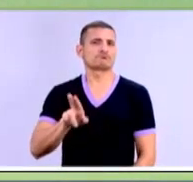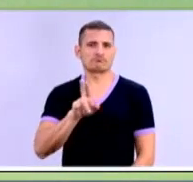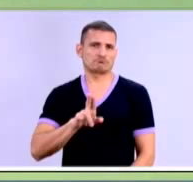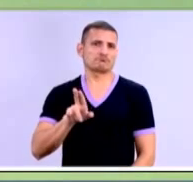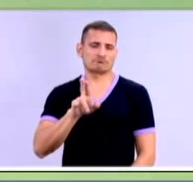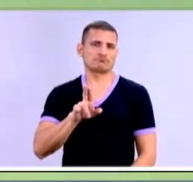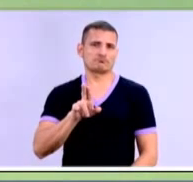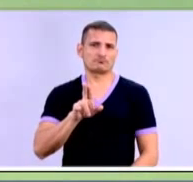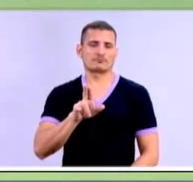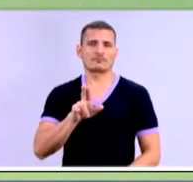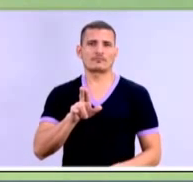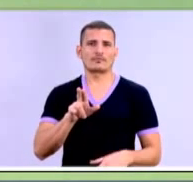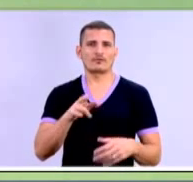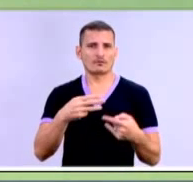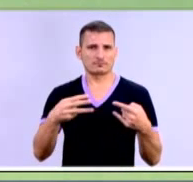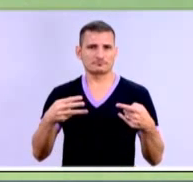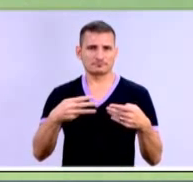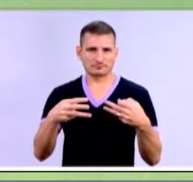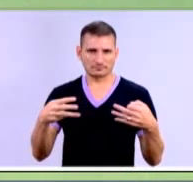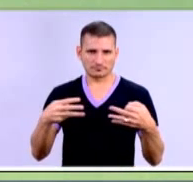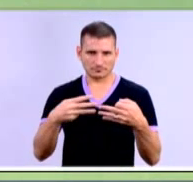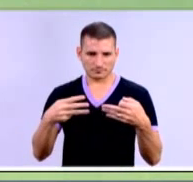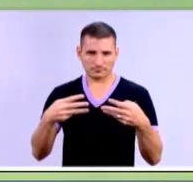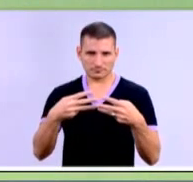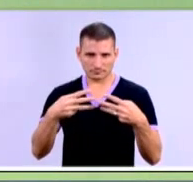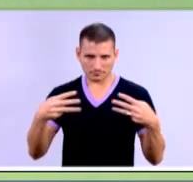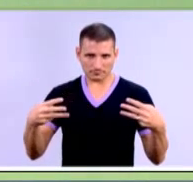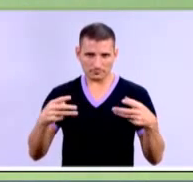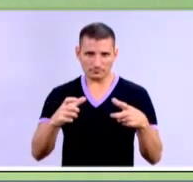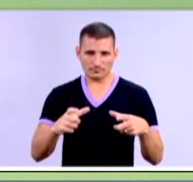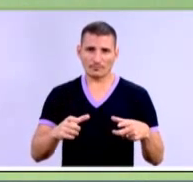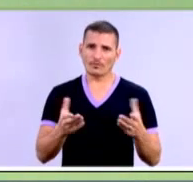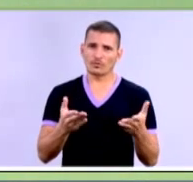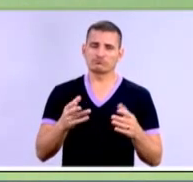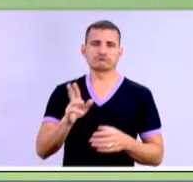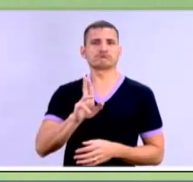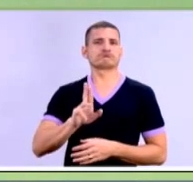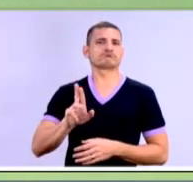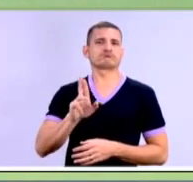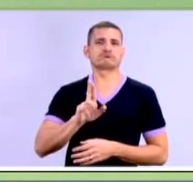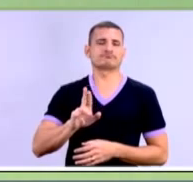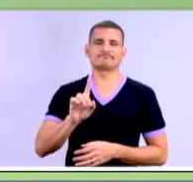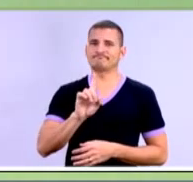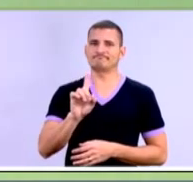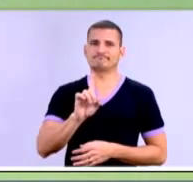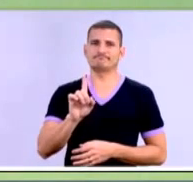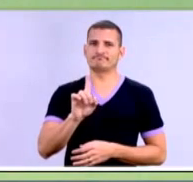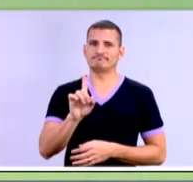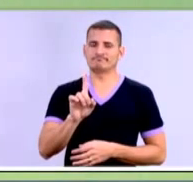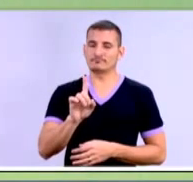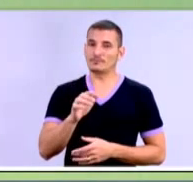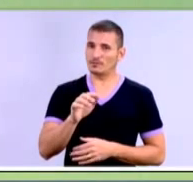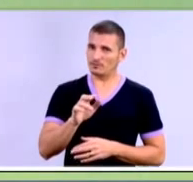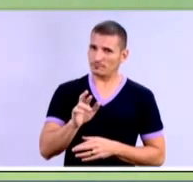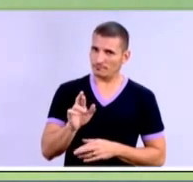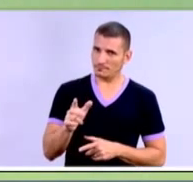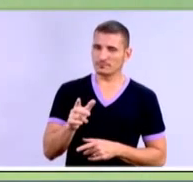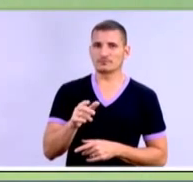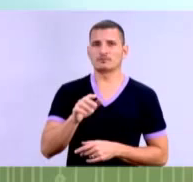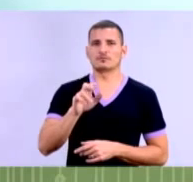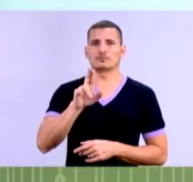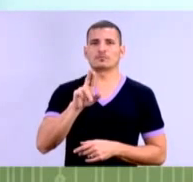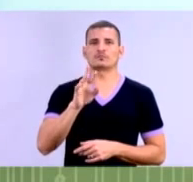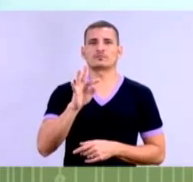locais, né? Hoje eles não estão em uso mais para redes, correto? Em redes locais a gente trabalha com o cabo